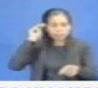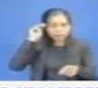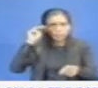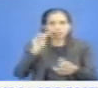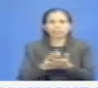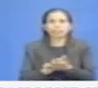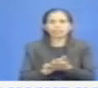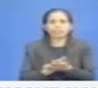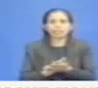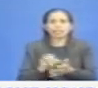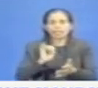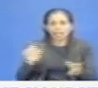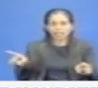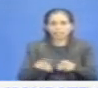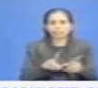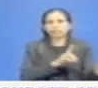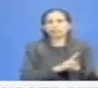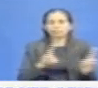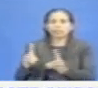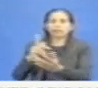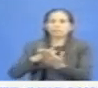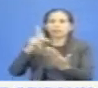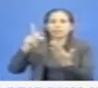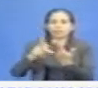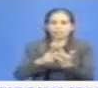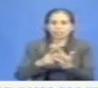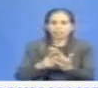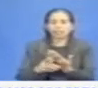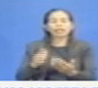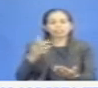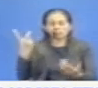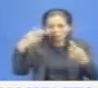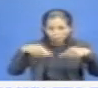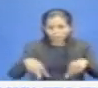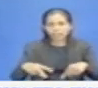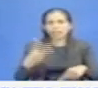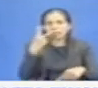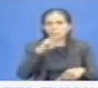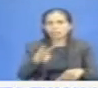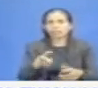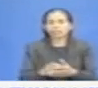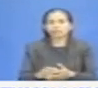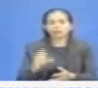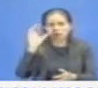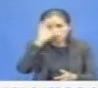no dar implementador ba programa então hakat mai para bele are nasa